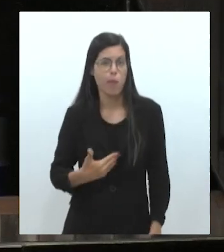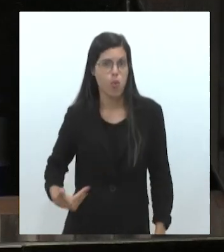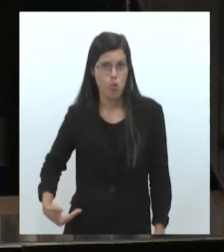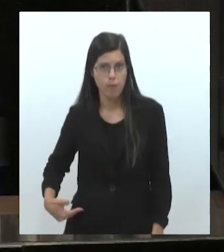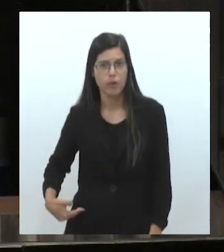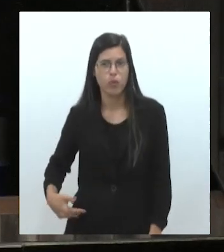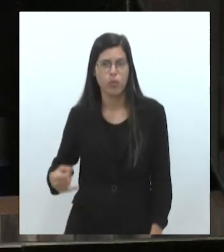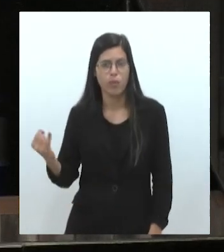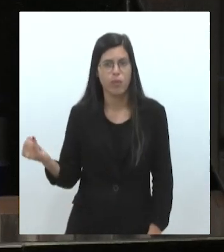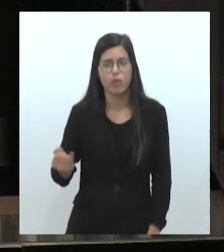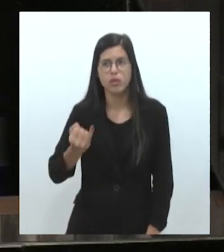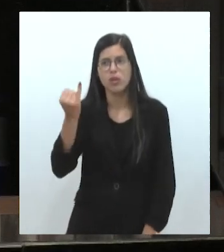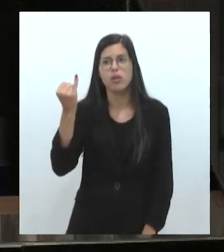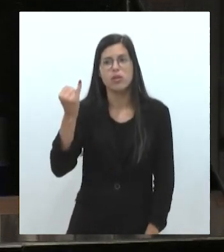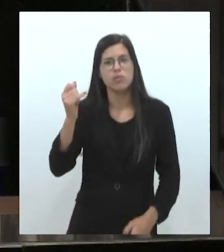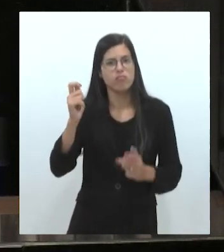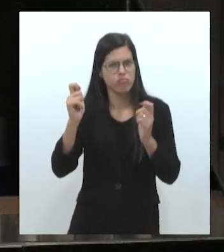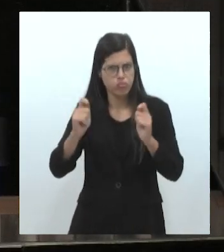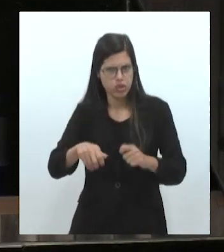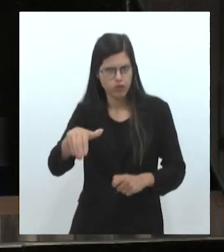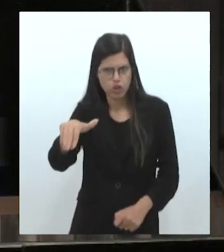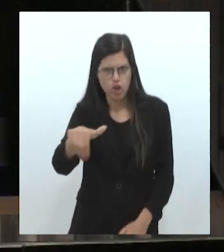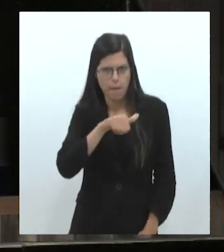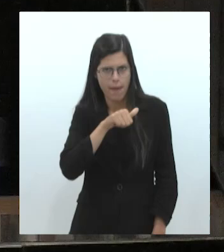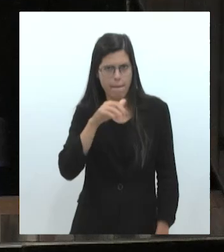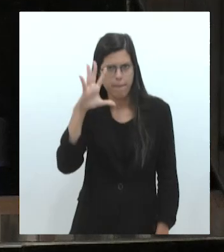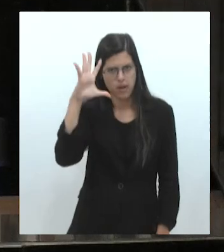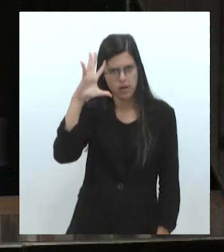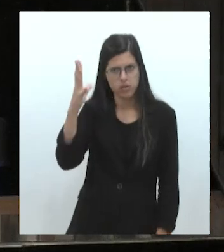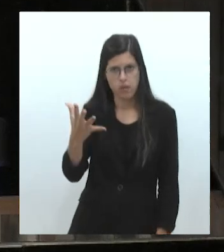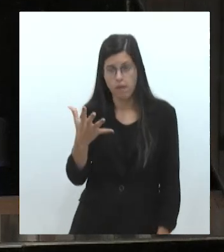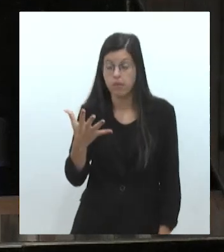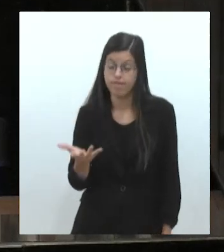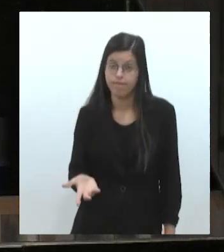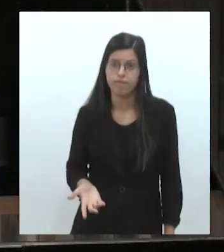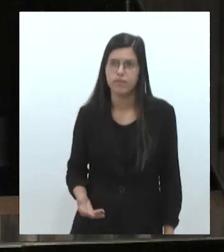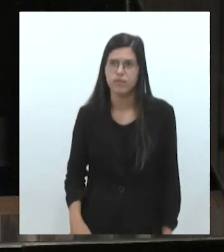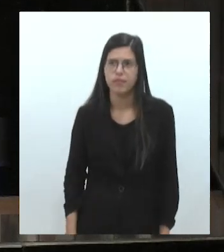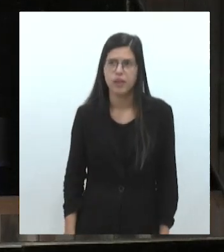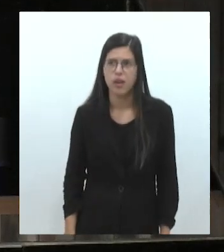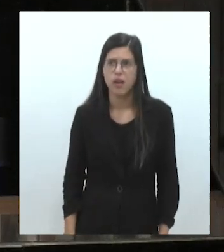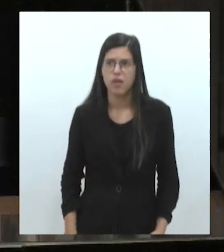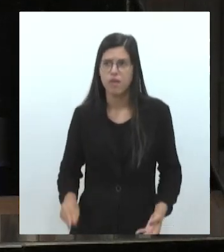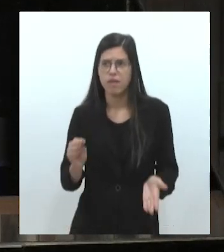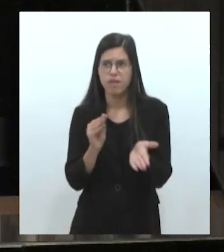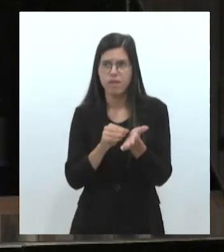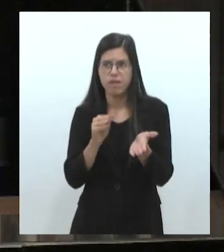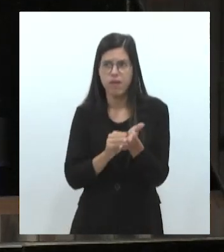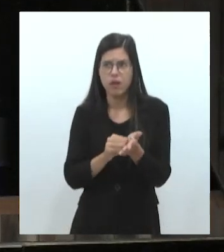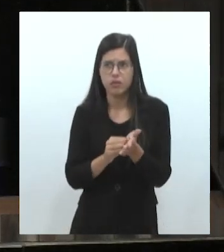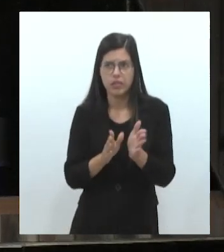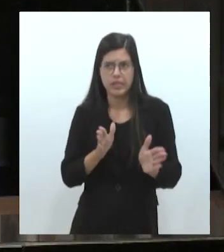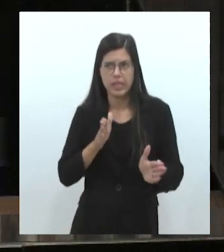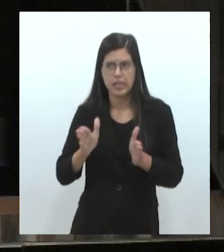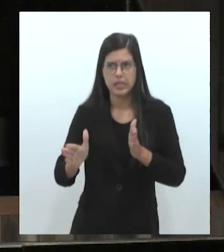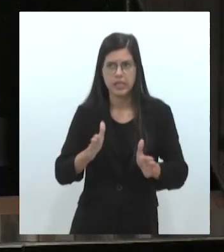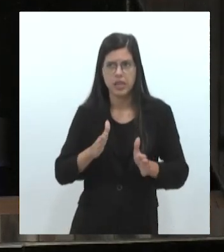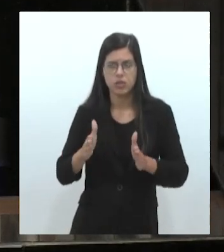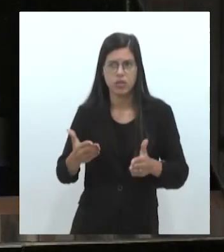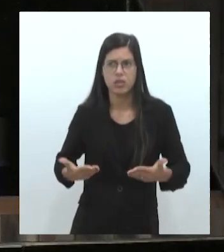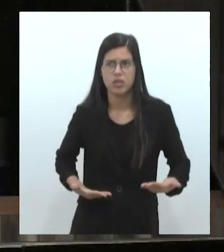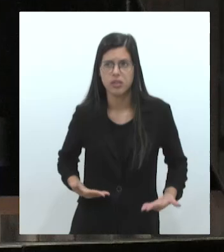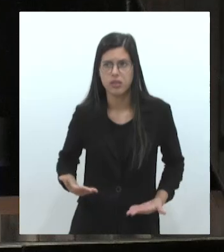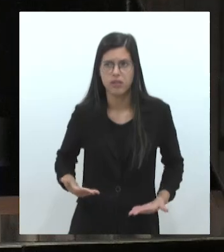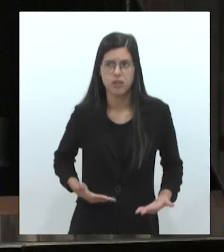essenciais, é possível chamar essas concessionárias? E é justamente a falta, né, de acesso a esses serviços